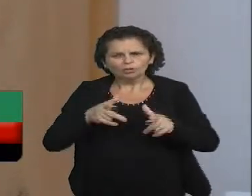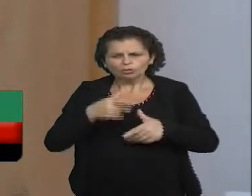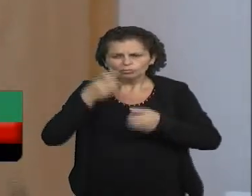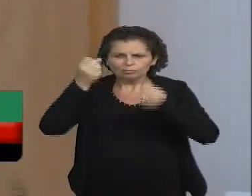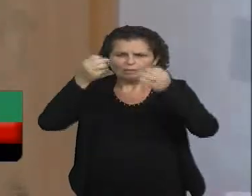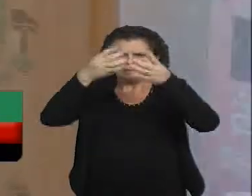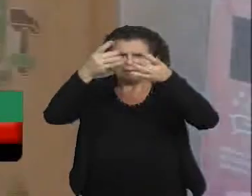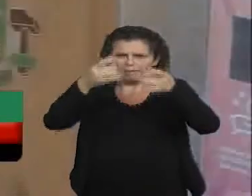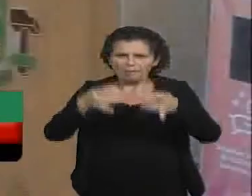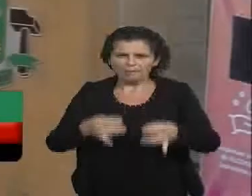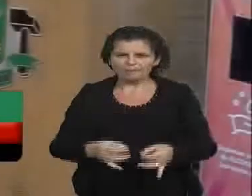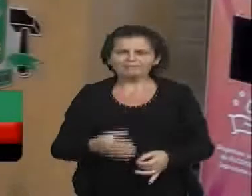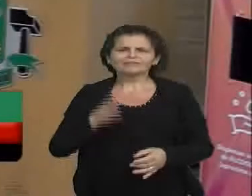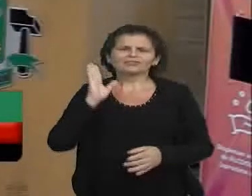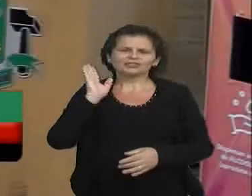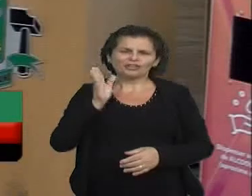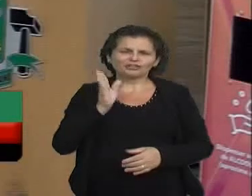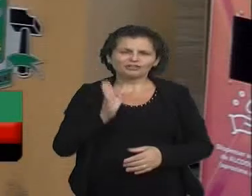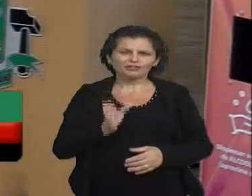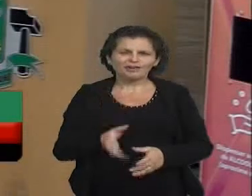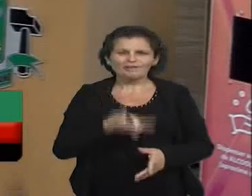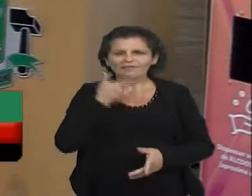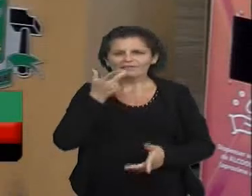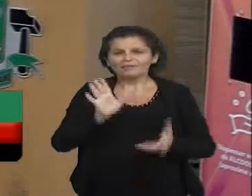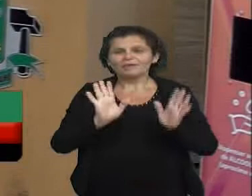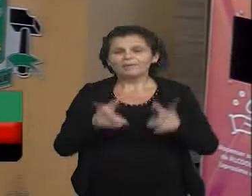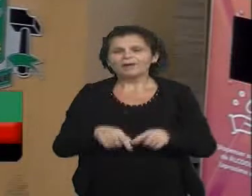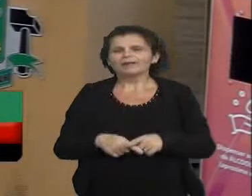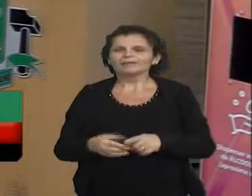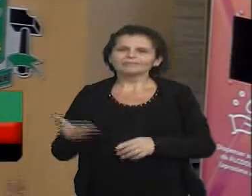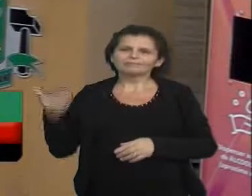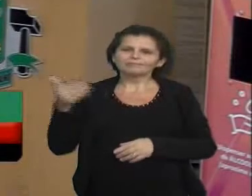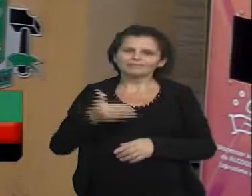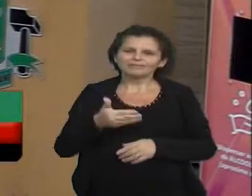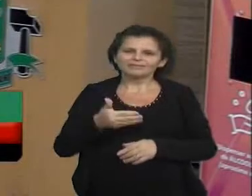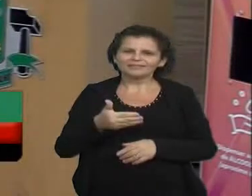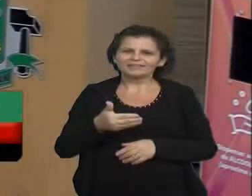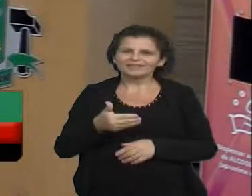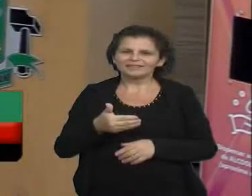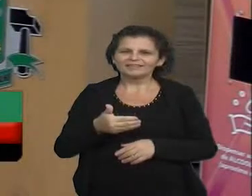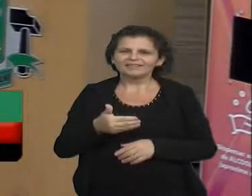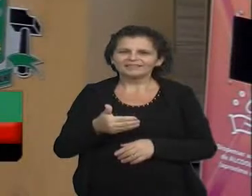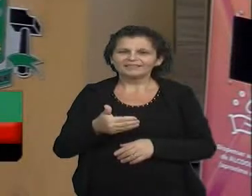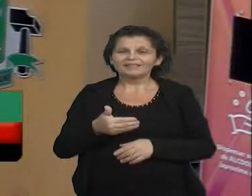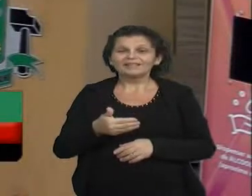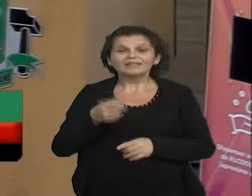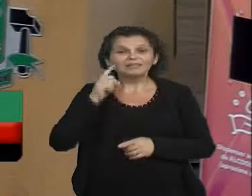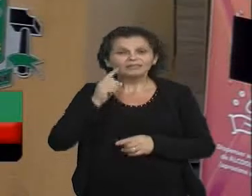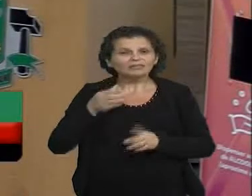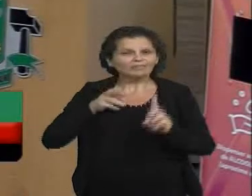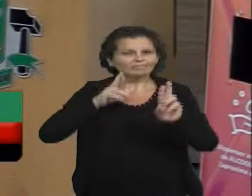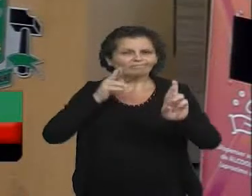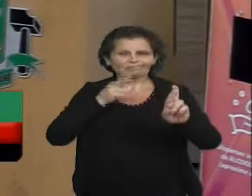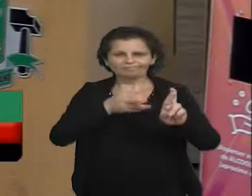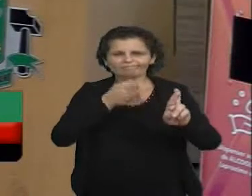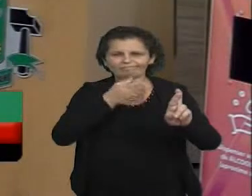aqui vai ser redundante, porque todos aqui falaram, mas eu fiz questão de vir aqui para falar contigo, porque você é referência. Você é